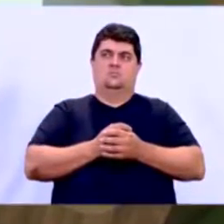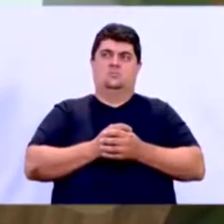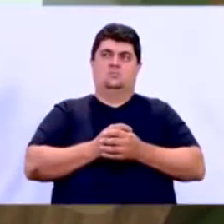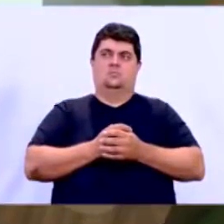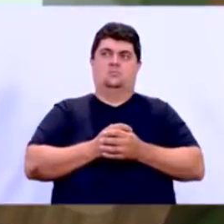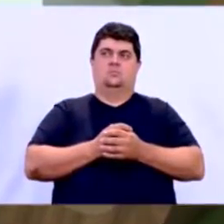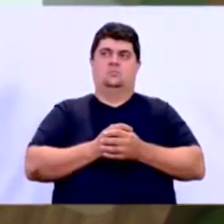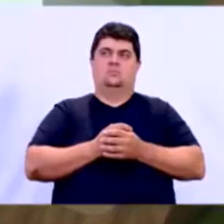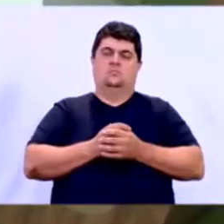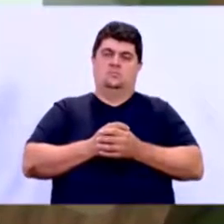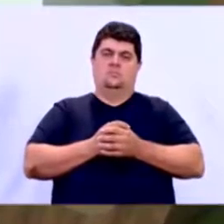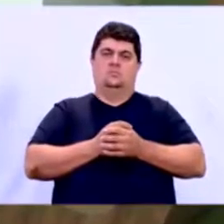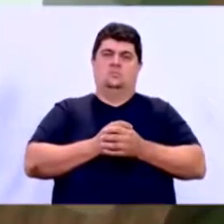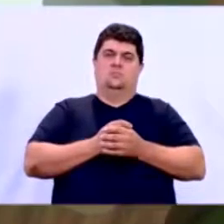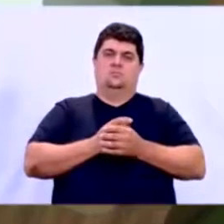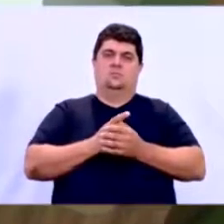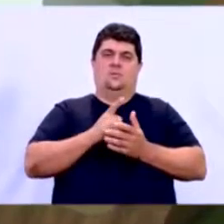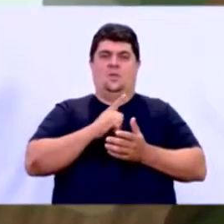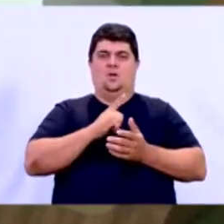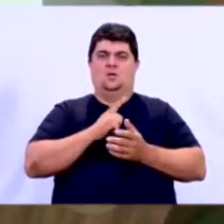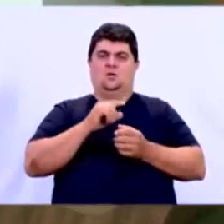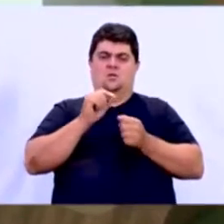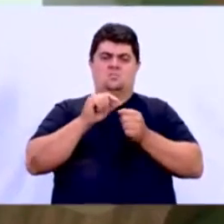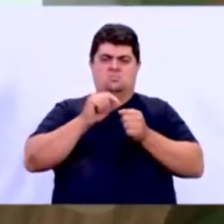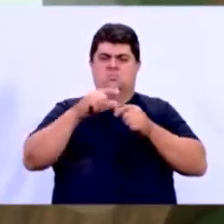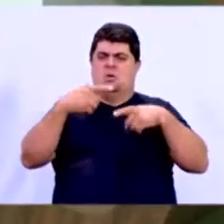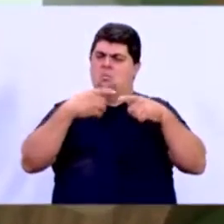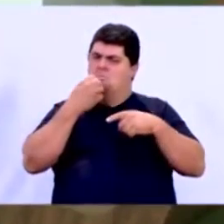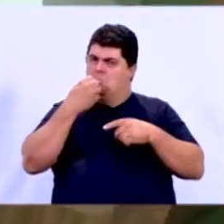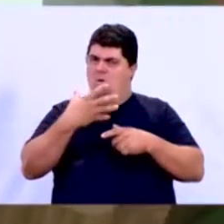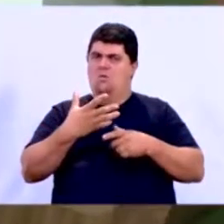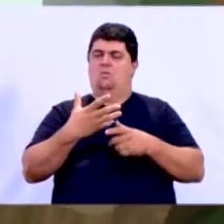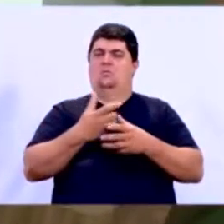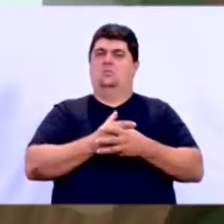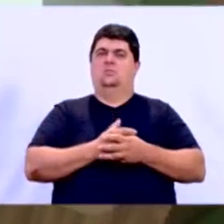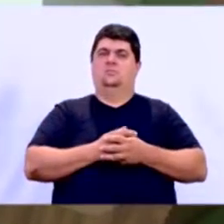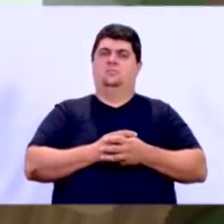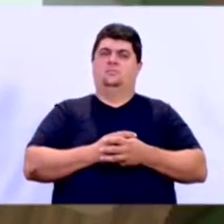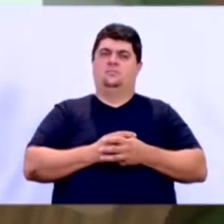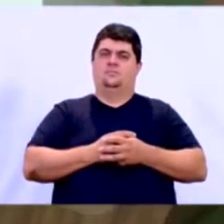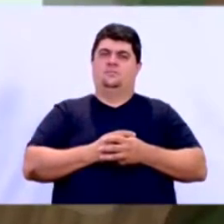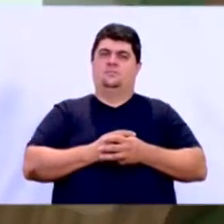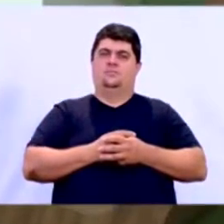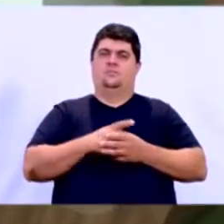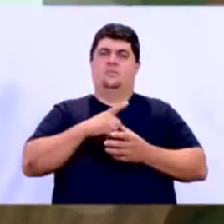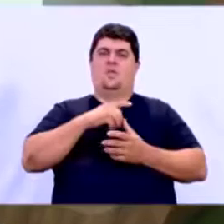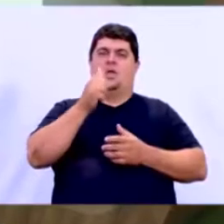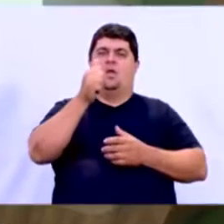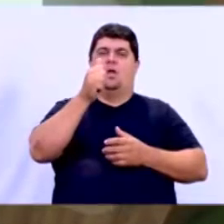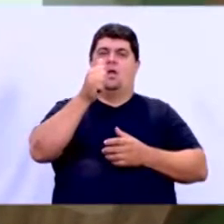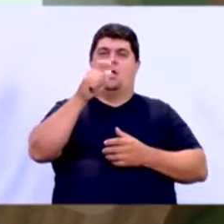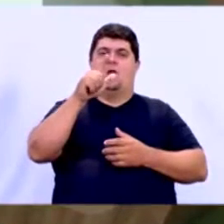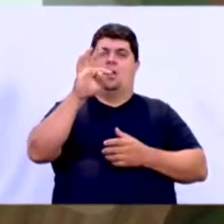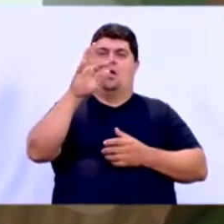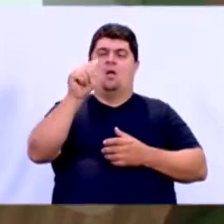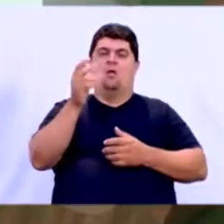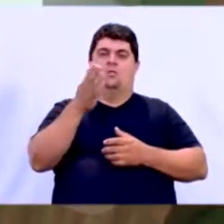Então tem essa forte atuação na área de piscicultura. Nós temos também lá em Alta Floresta,